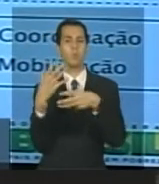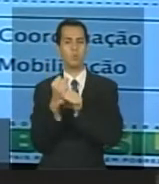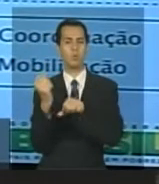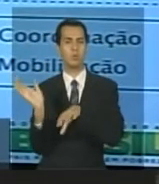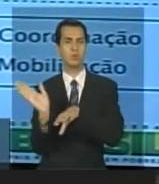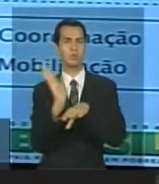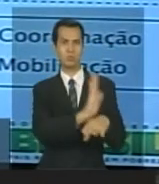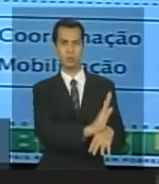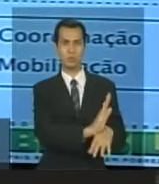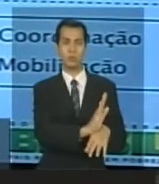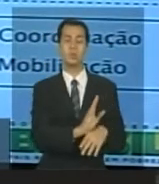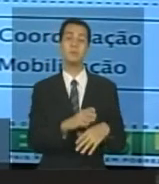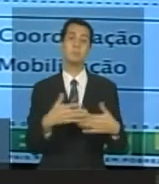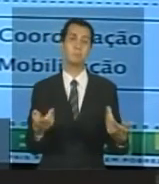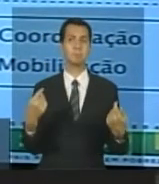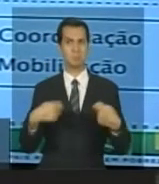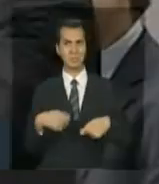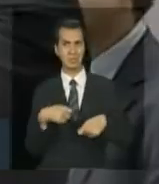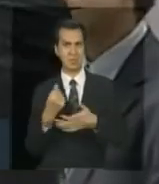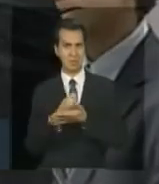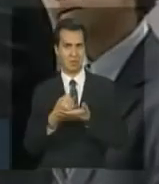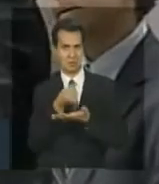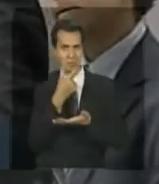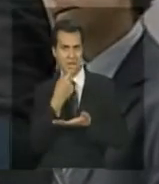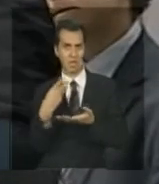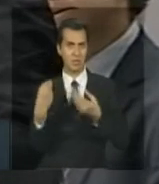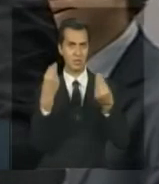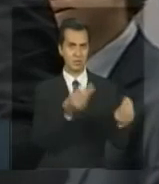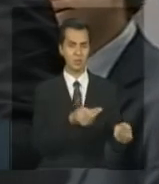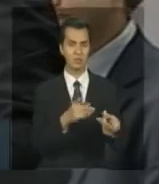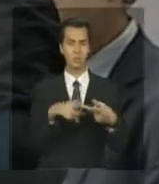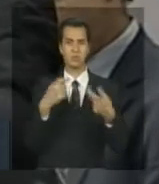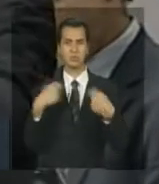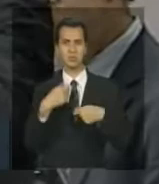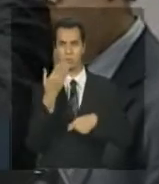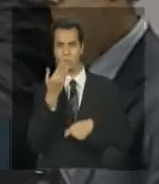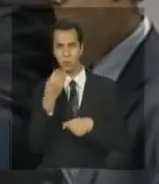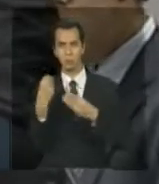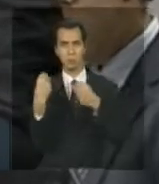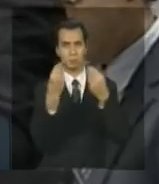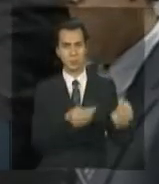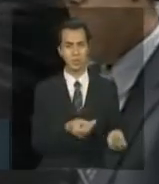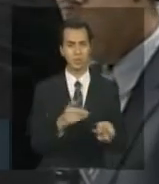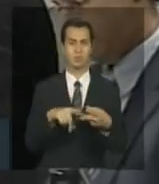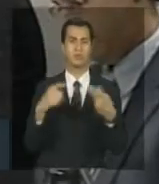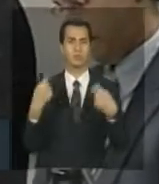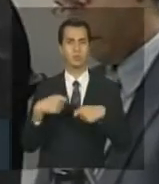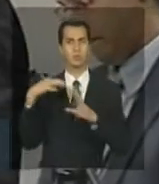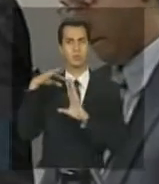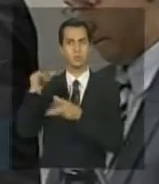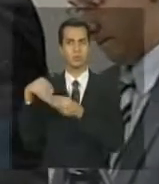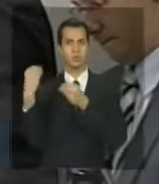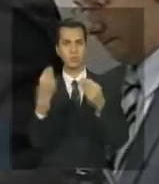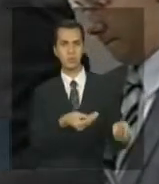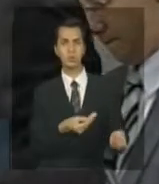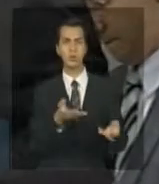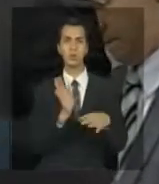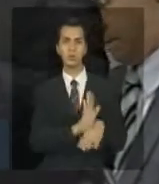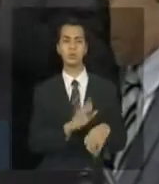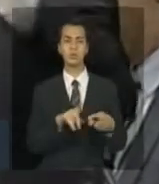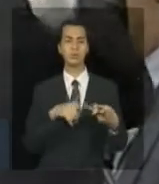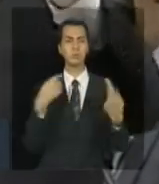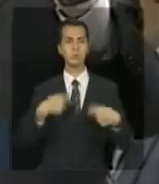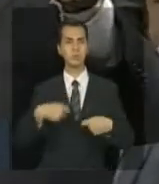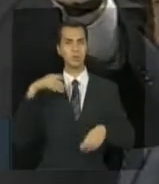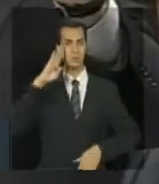recursos serão enviados para lá se é necessário mobilizar medicamentos é necessário mobilizar cesta de alimento ajuda internacional apoio das Forças Armadas